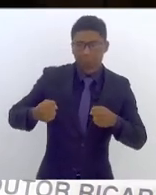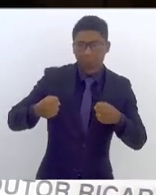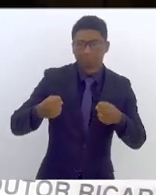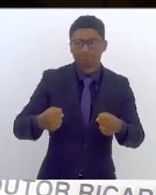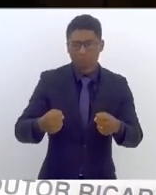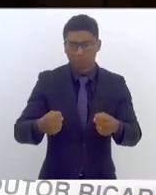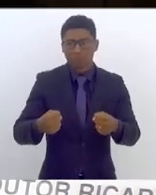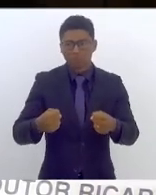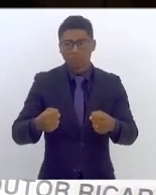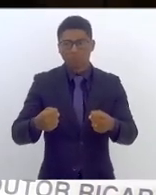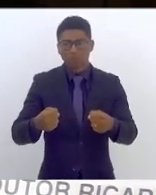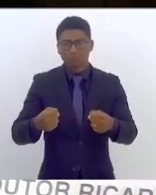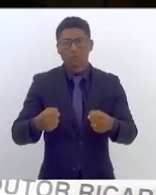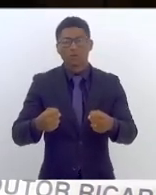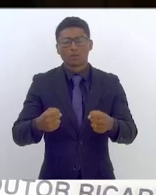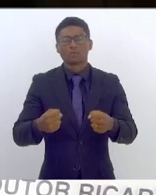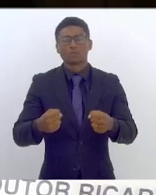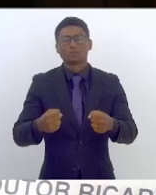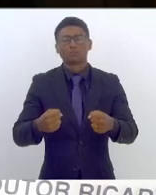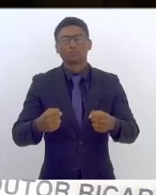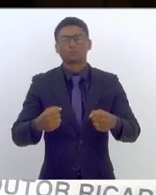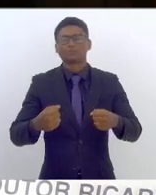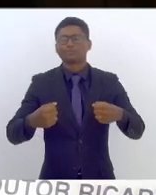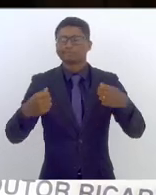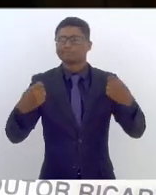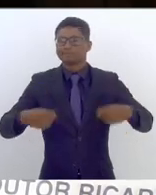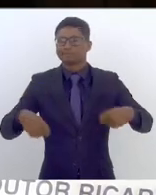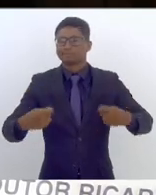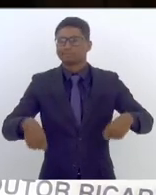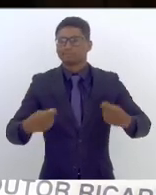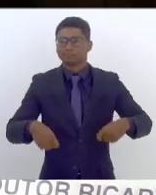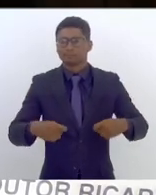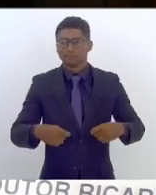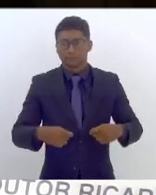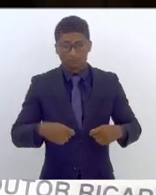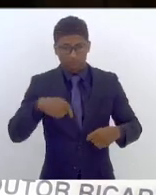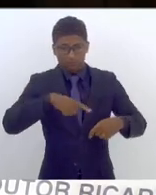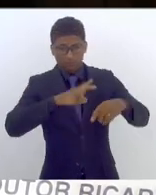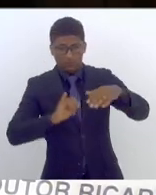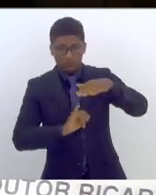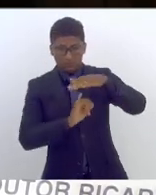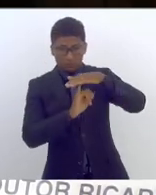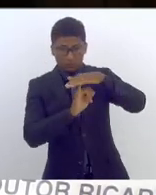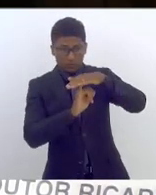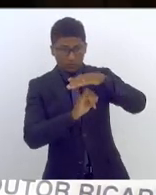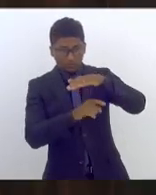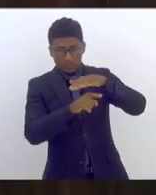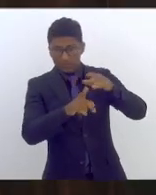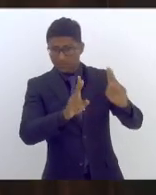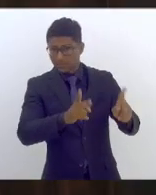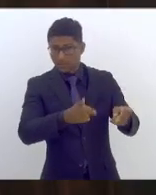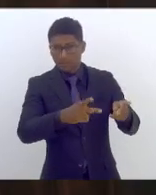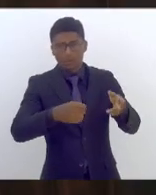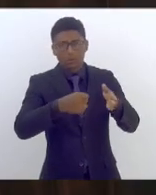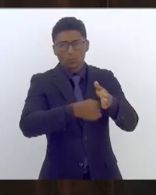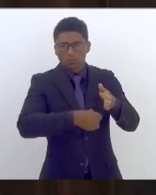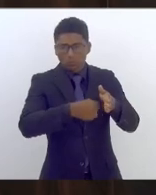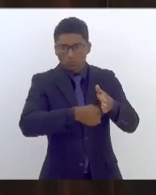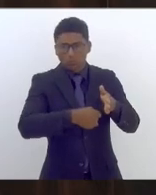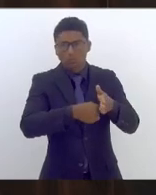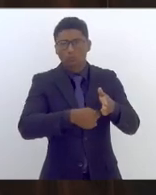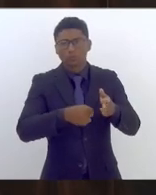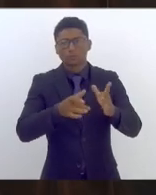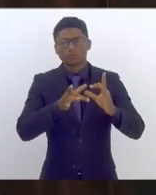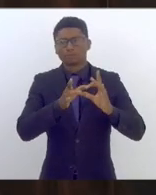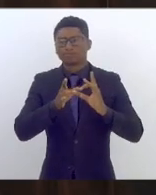o vernáculo nos permite dizer os que morrem pela nossa instituição sempre lutando parceiro de todos